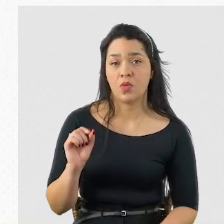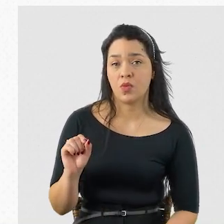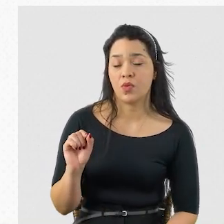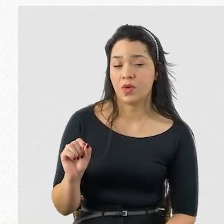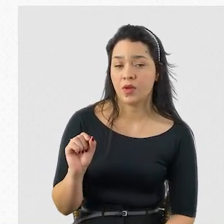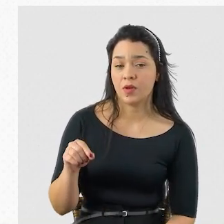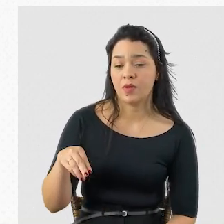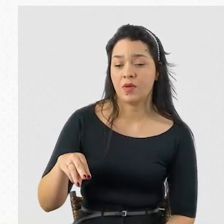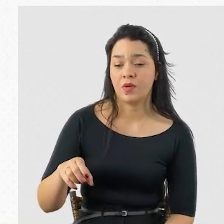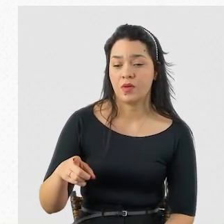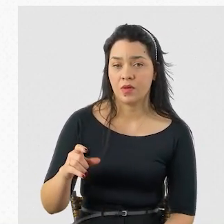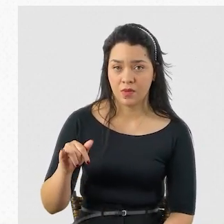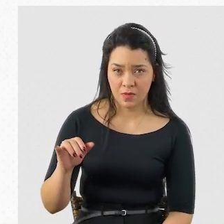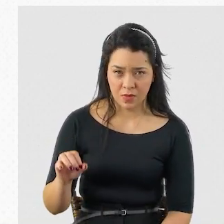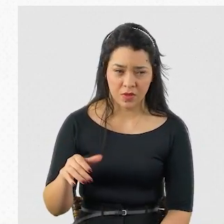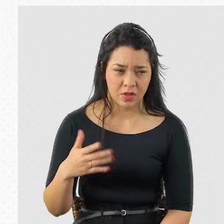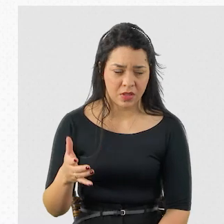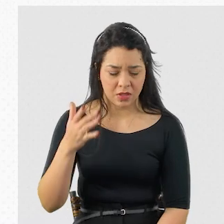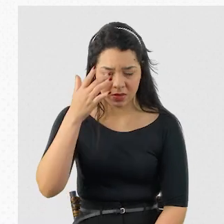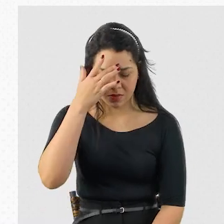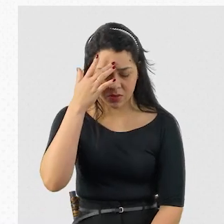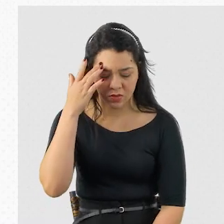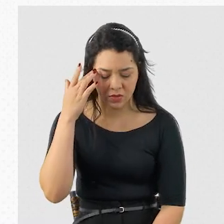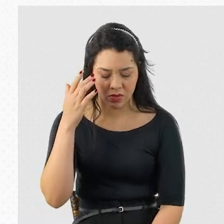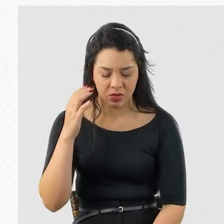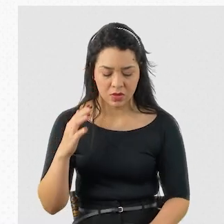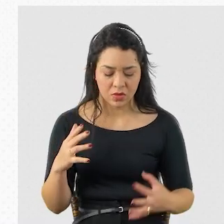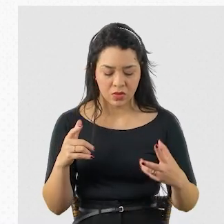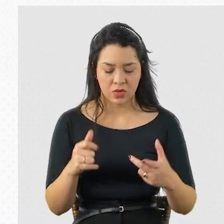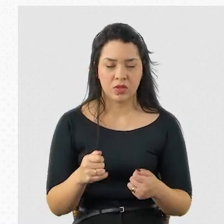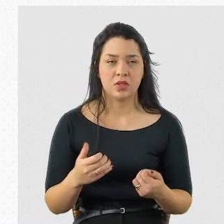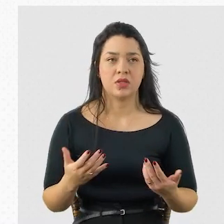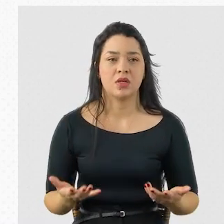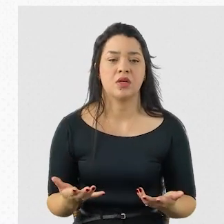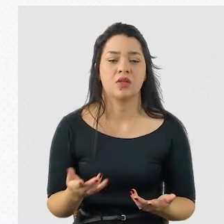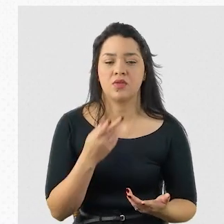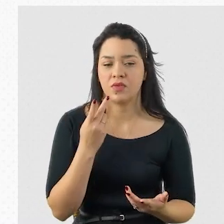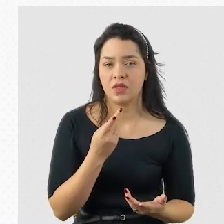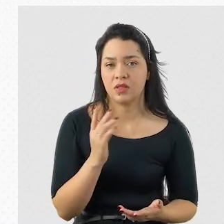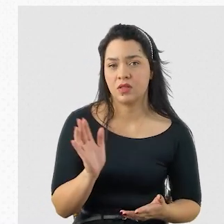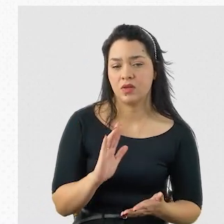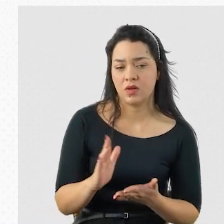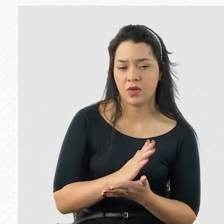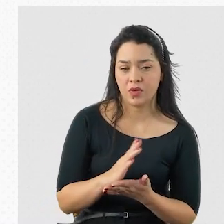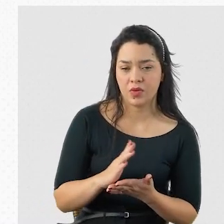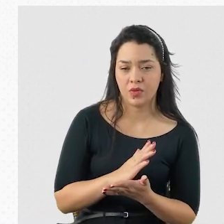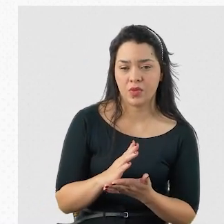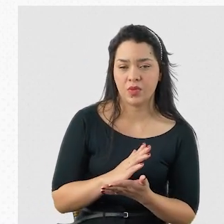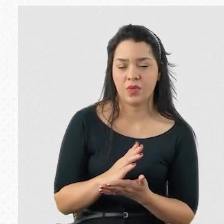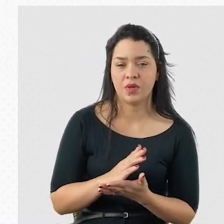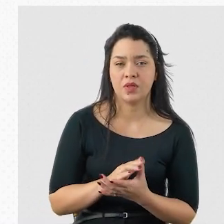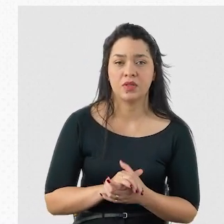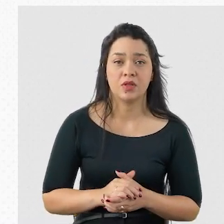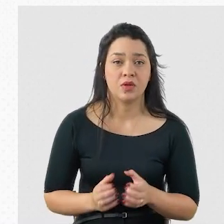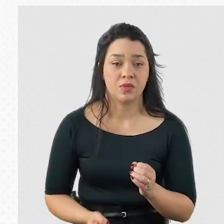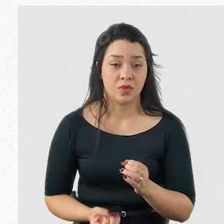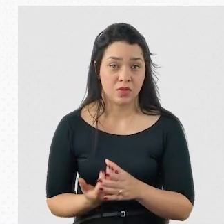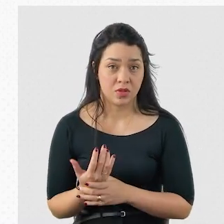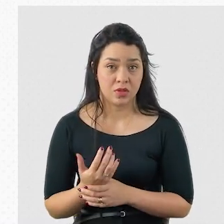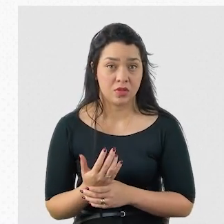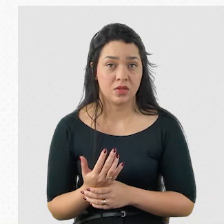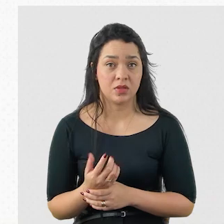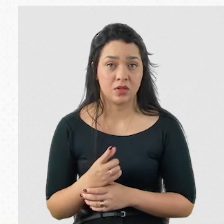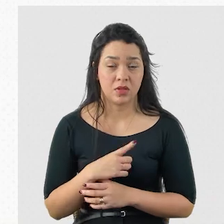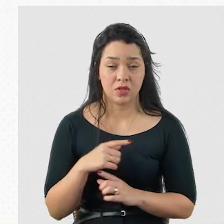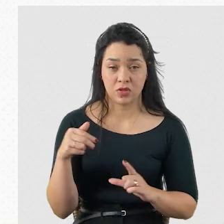gigantesco deserto de faroeste e as pessoas todas fossem, né? Eu não vou citar algumas produções audiovisuais